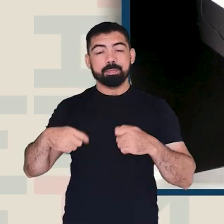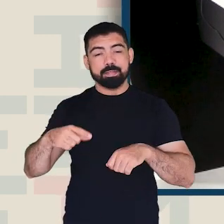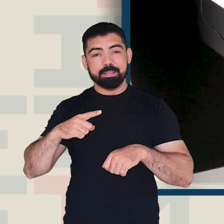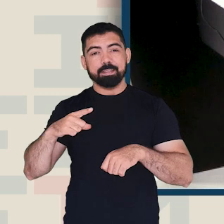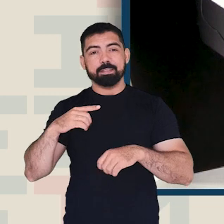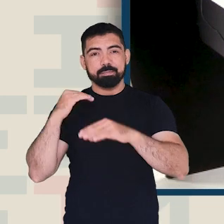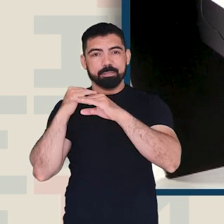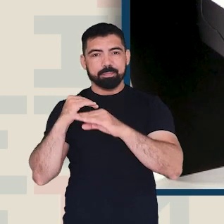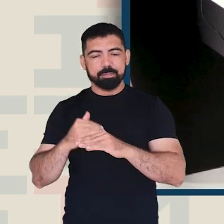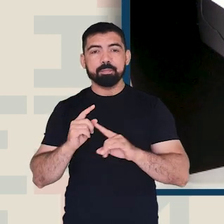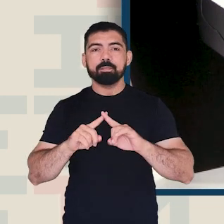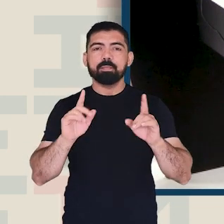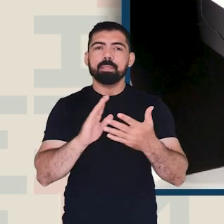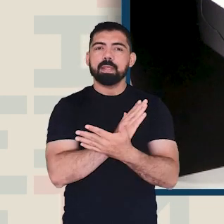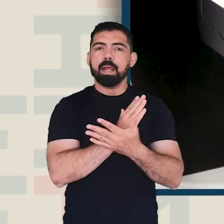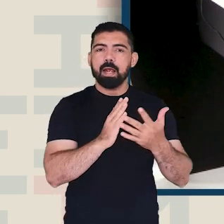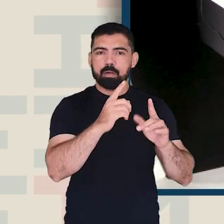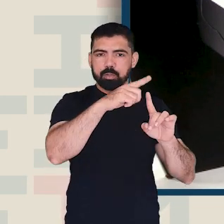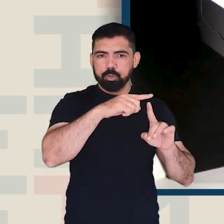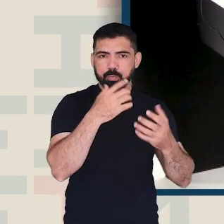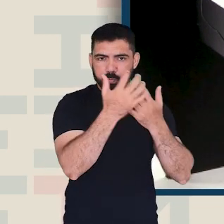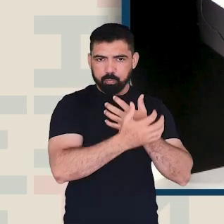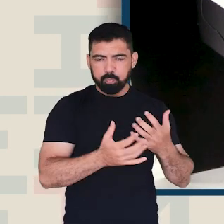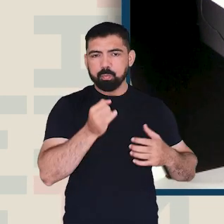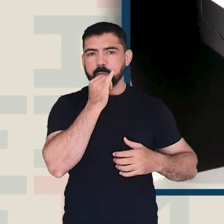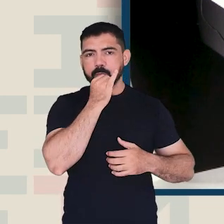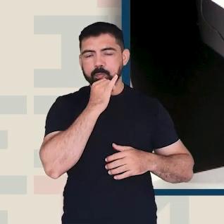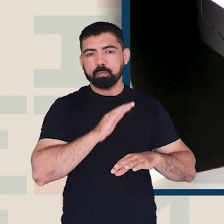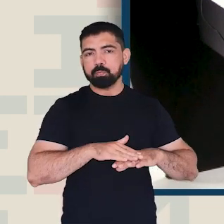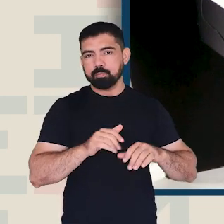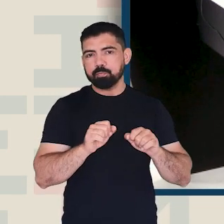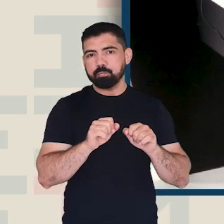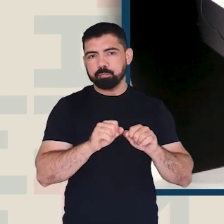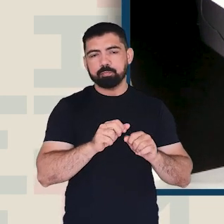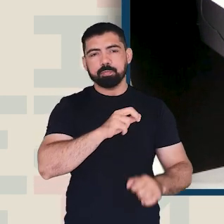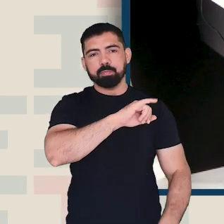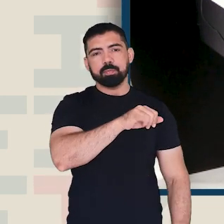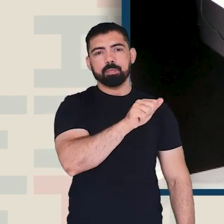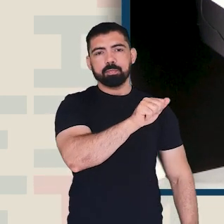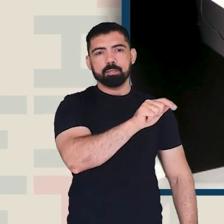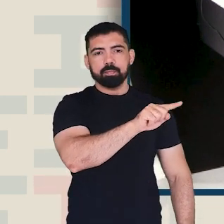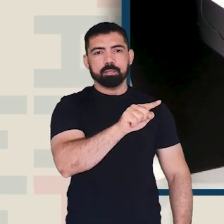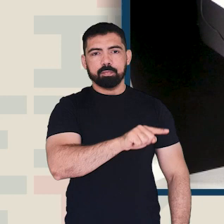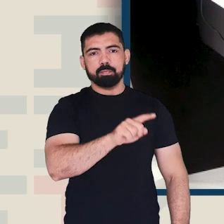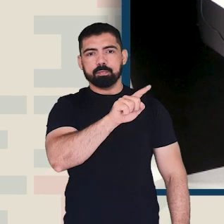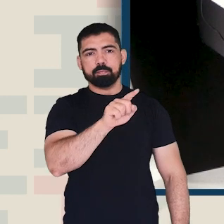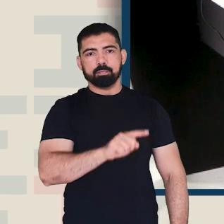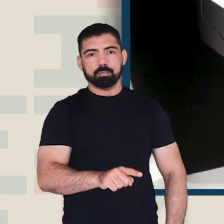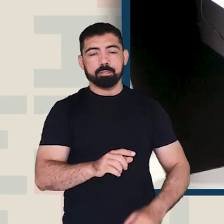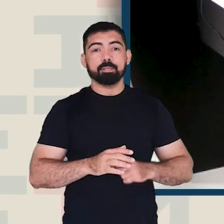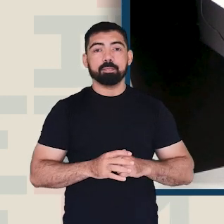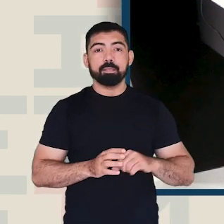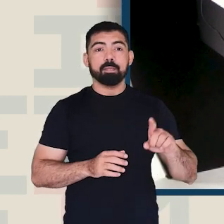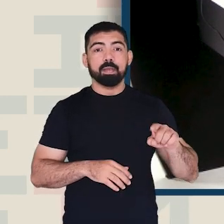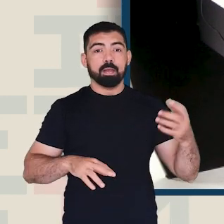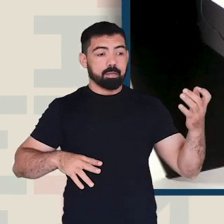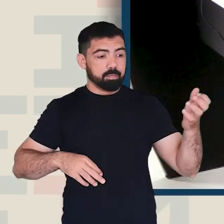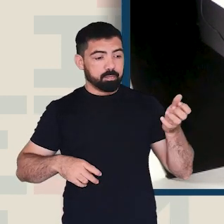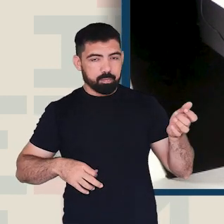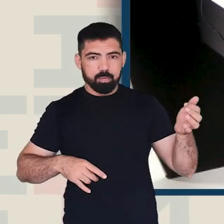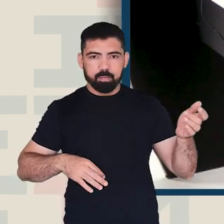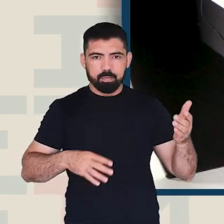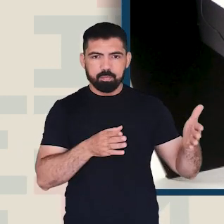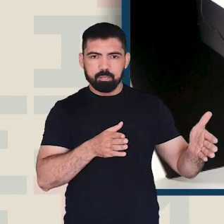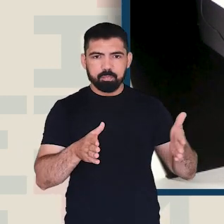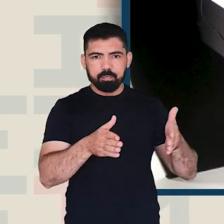Exceto alguns gêneros musicais. Por exemplo, se eu for tocar o jazz, o walking bass, que é o caminhar do